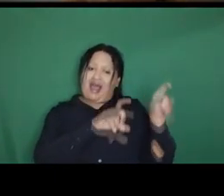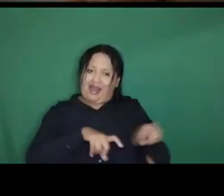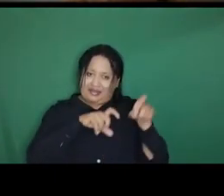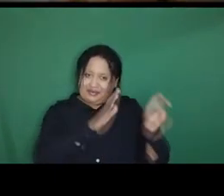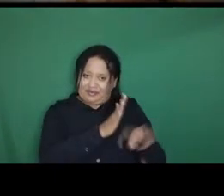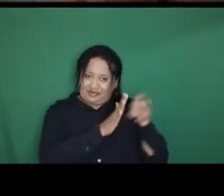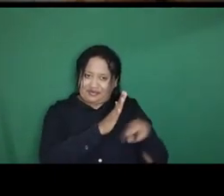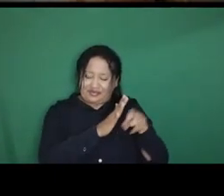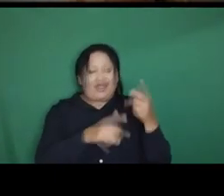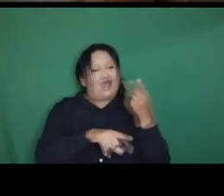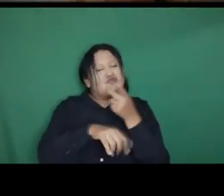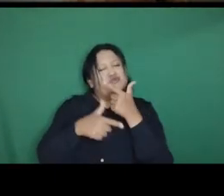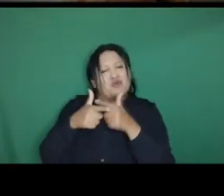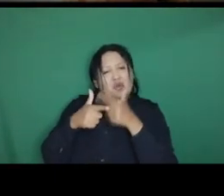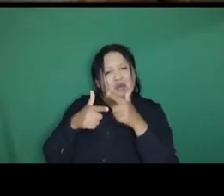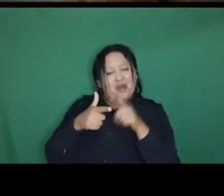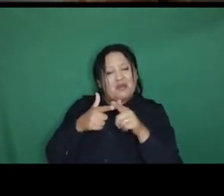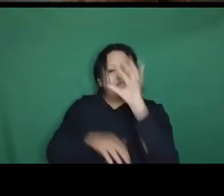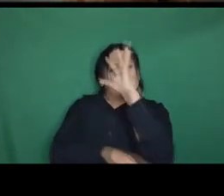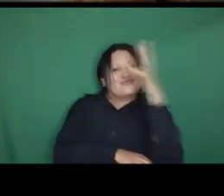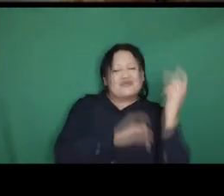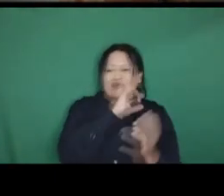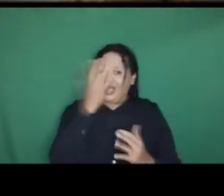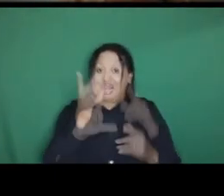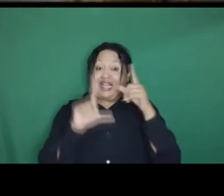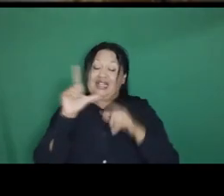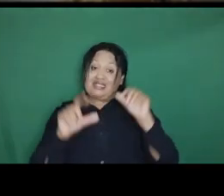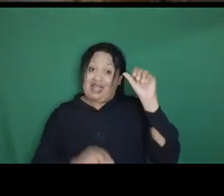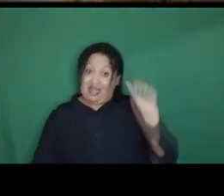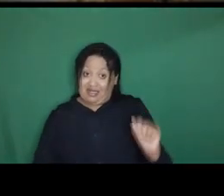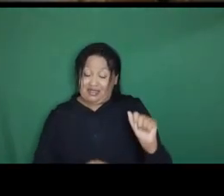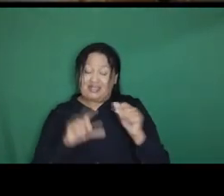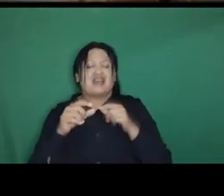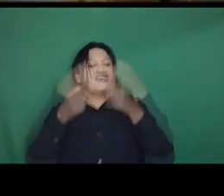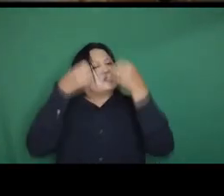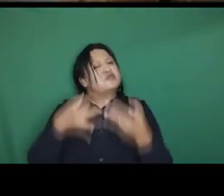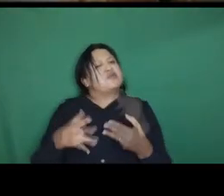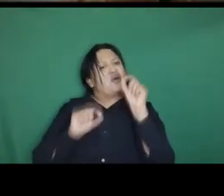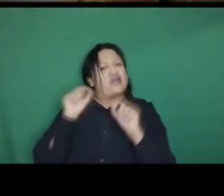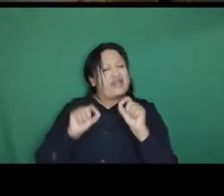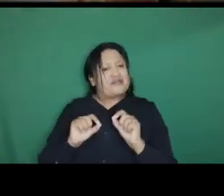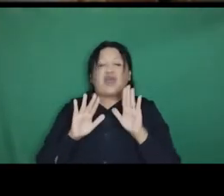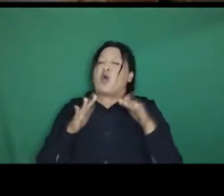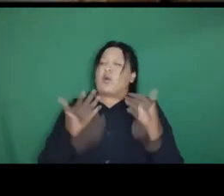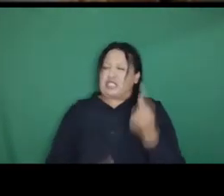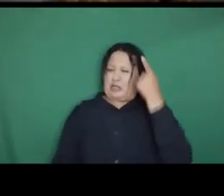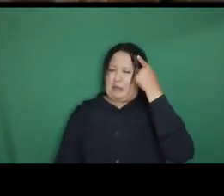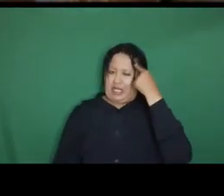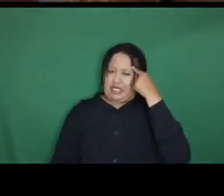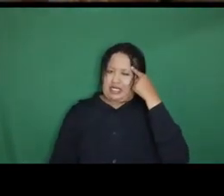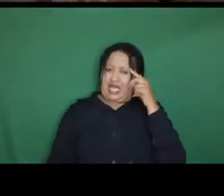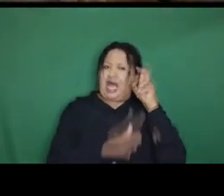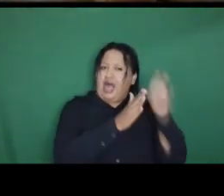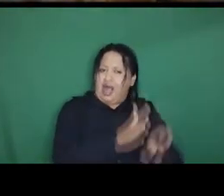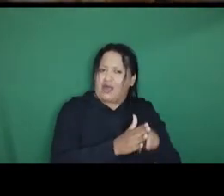Agropecuária e aos problemas ambientais Então quer que a gente tem na letra A ele diz assim olha quando